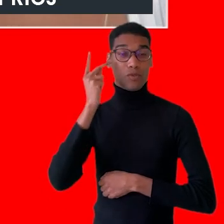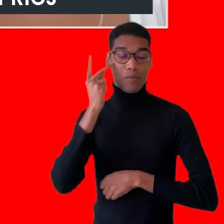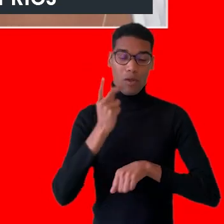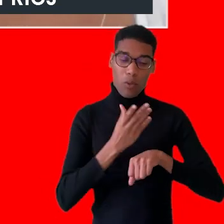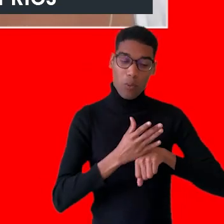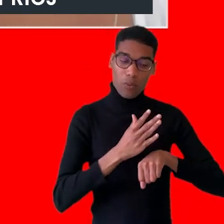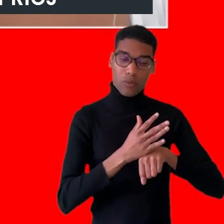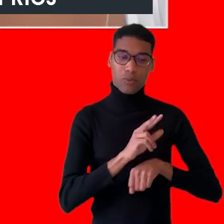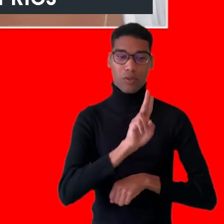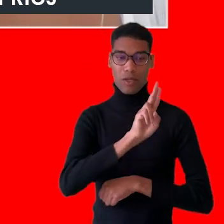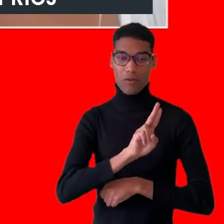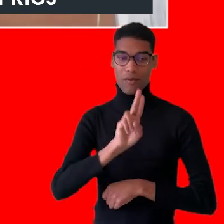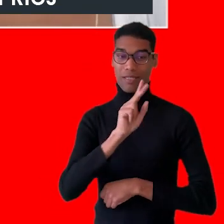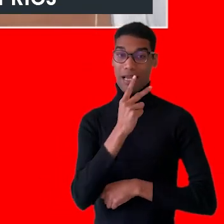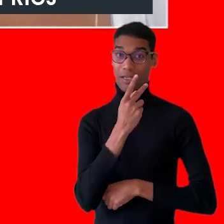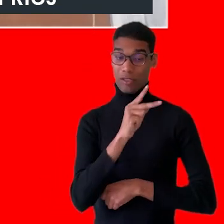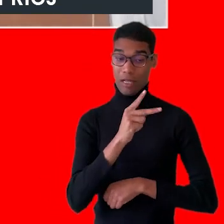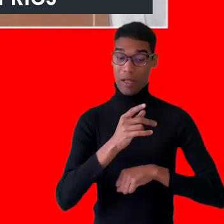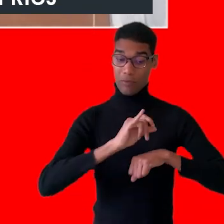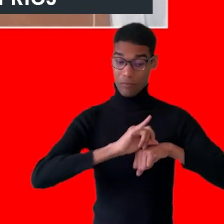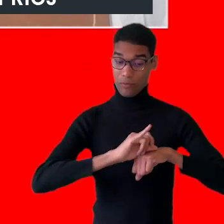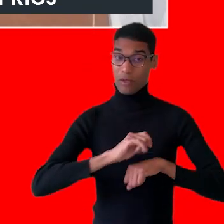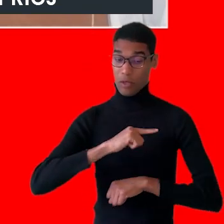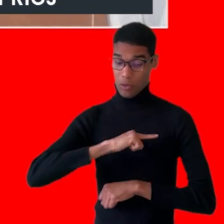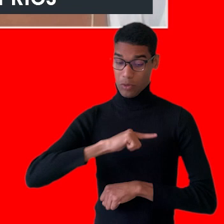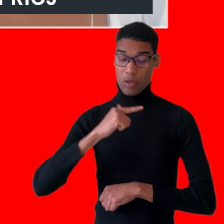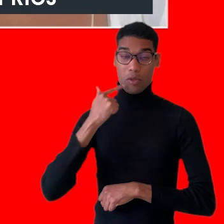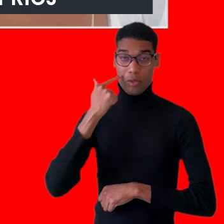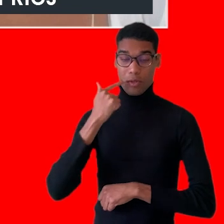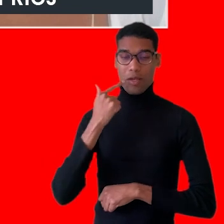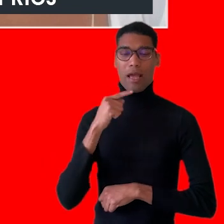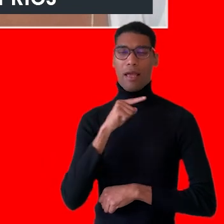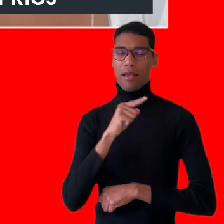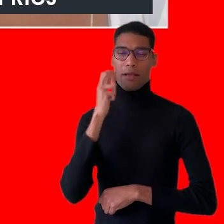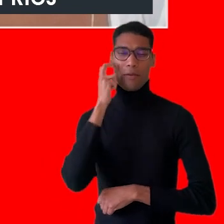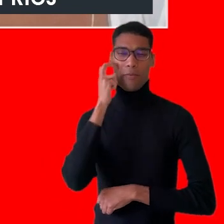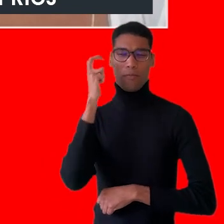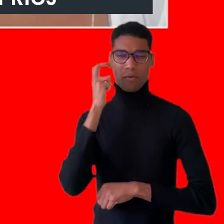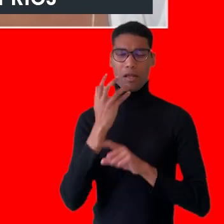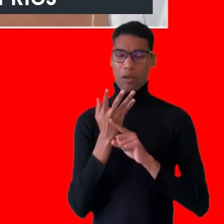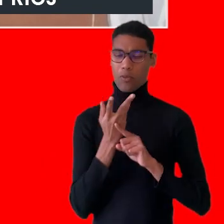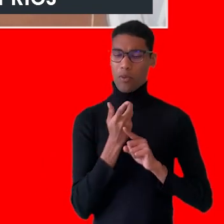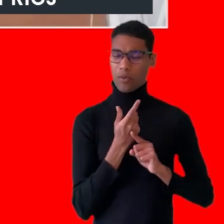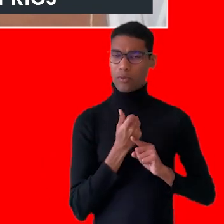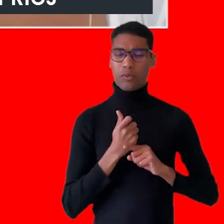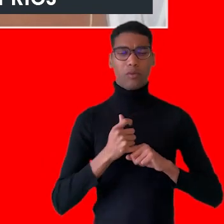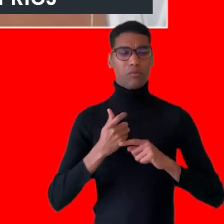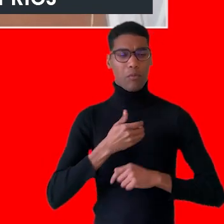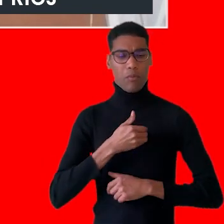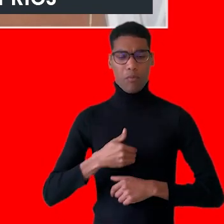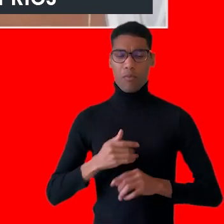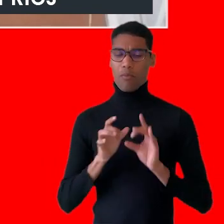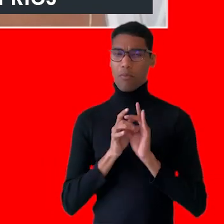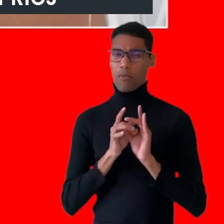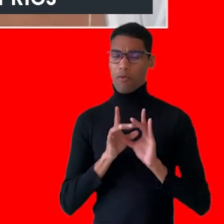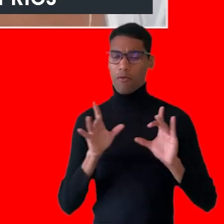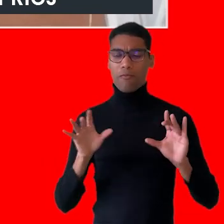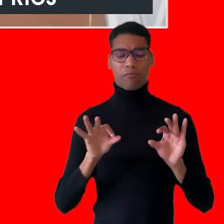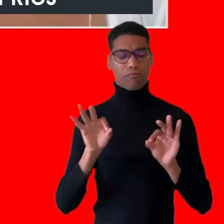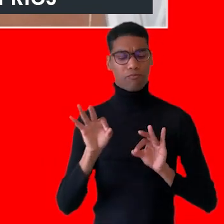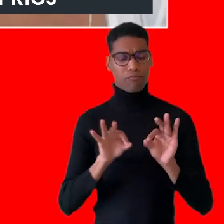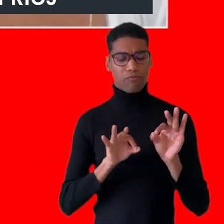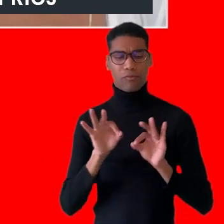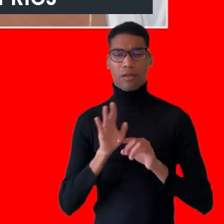Com estágio na Universidade de Lisboa, se projeta como intelectual, artista público no ensino superior e